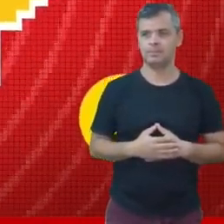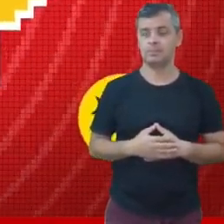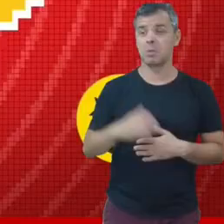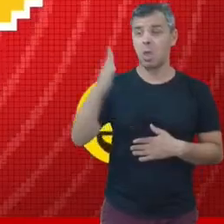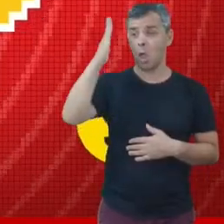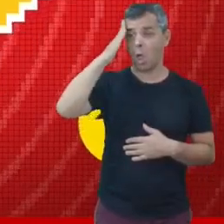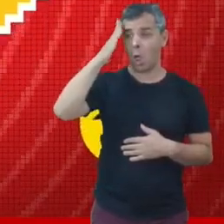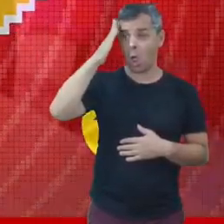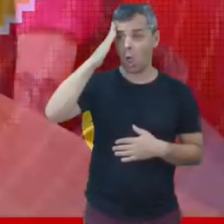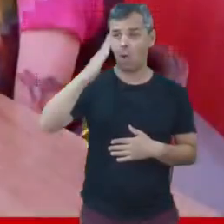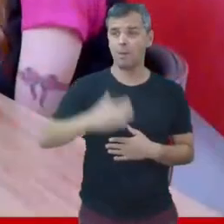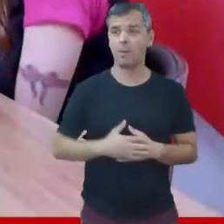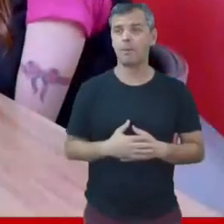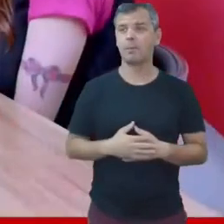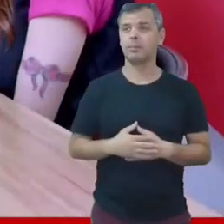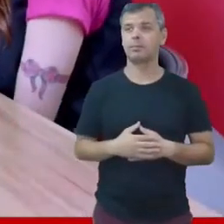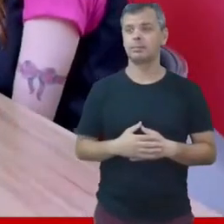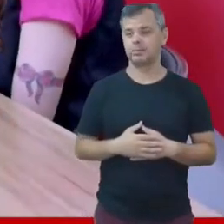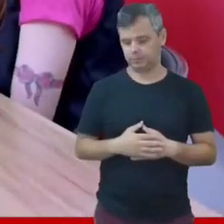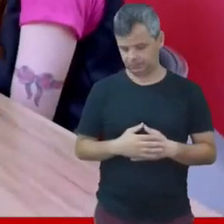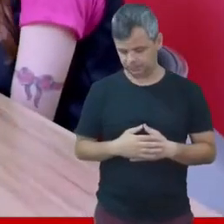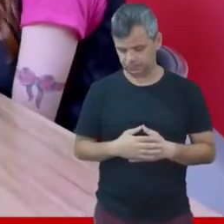Você sabia. Nádia, cadê meu Rivotril?